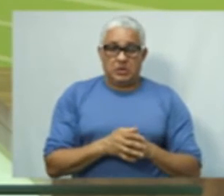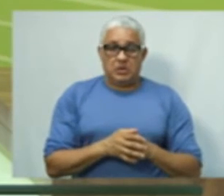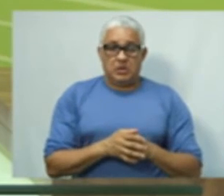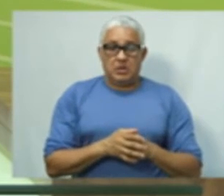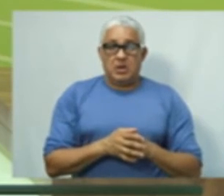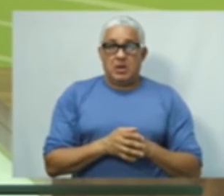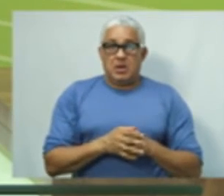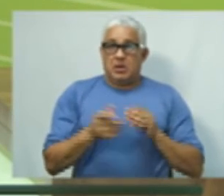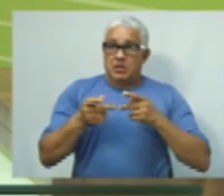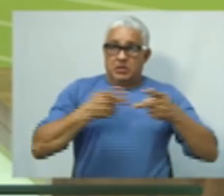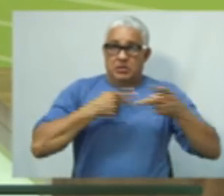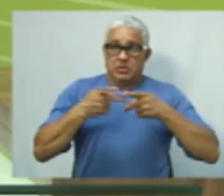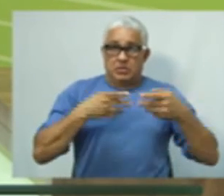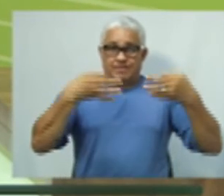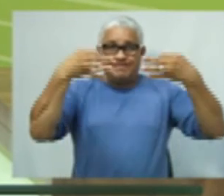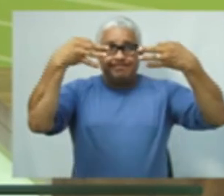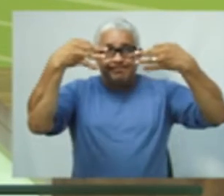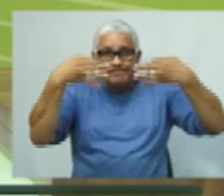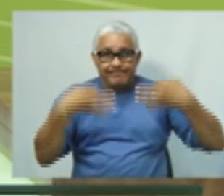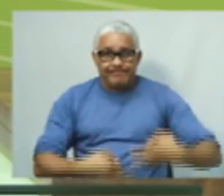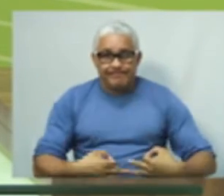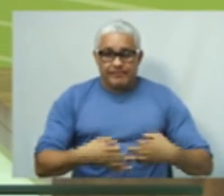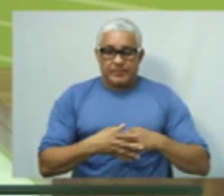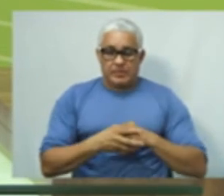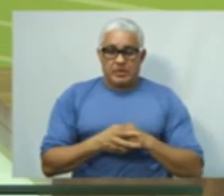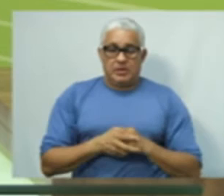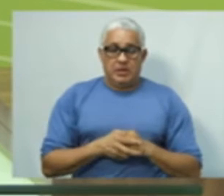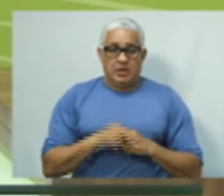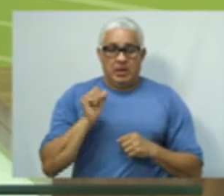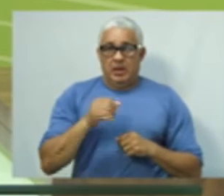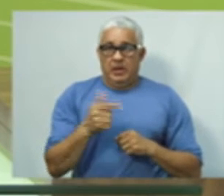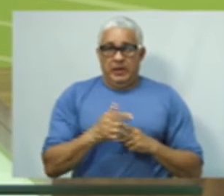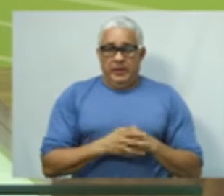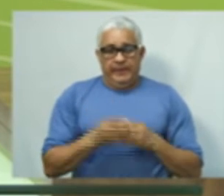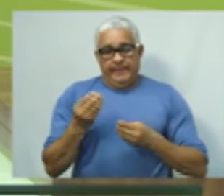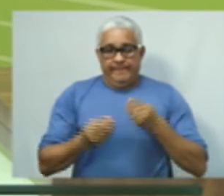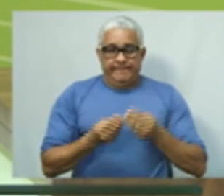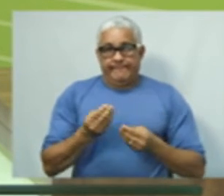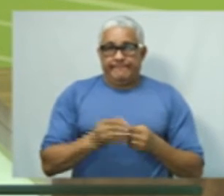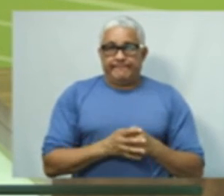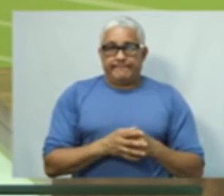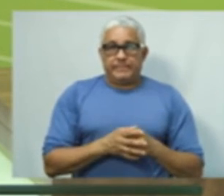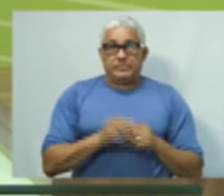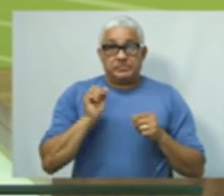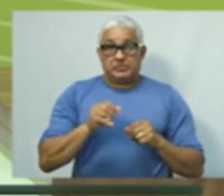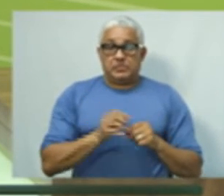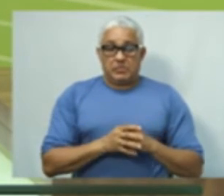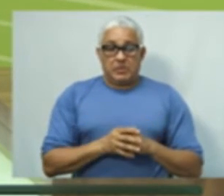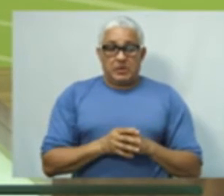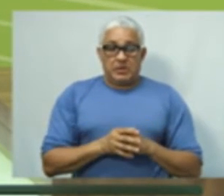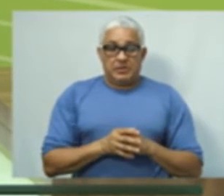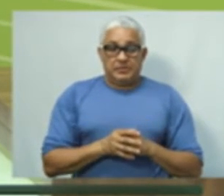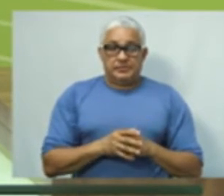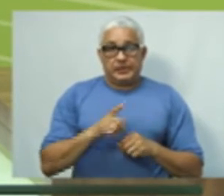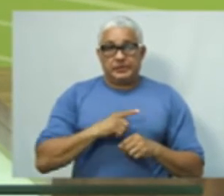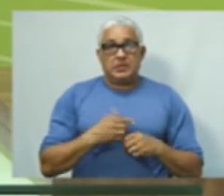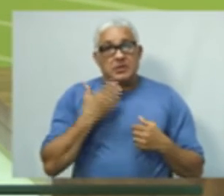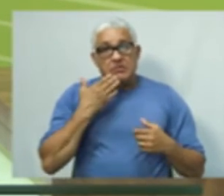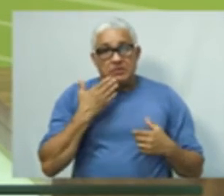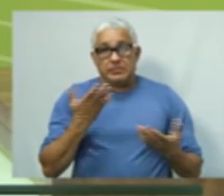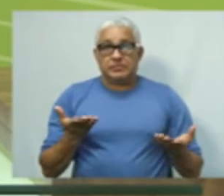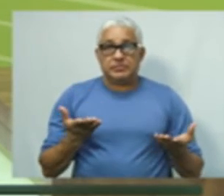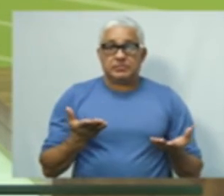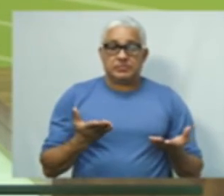aquele planejamento está realmente sendo executado como foi previsto, se está ocorrendo distorções para que possam ocorrer